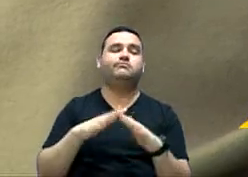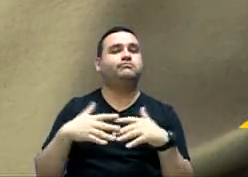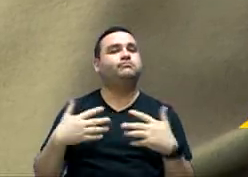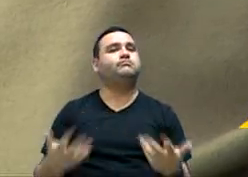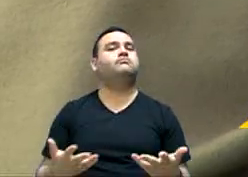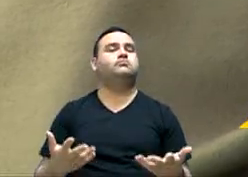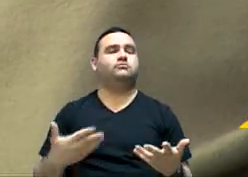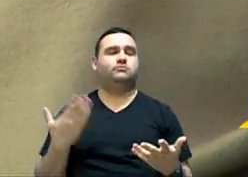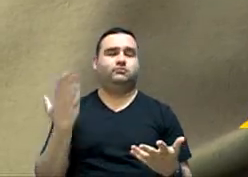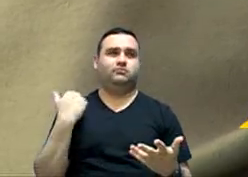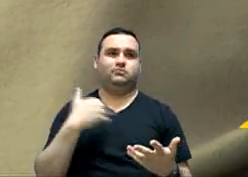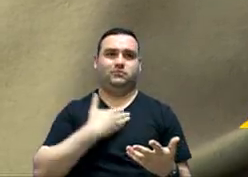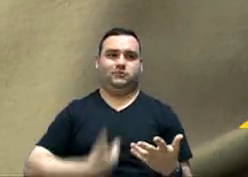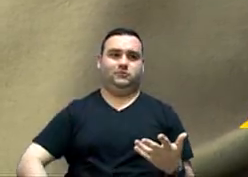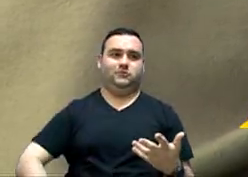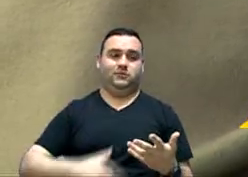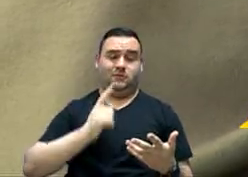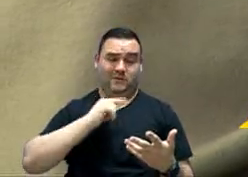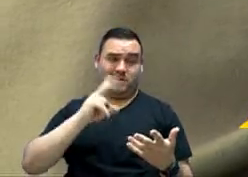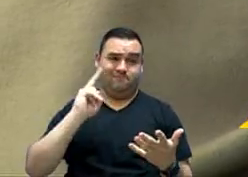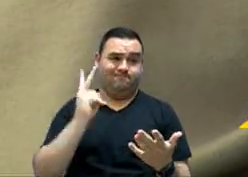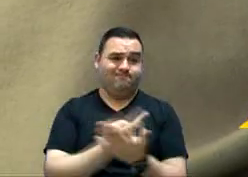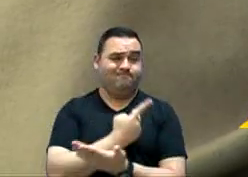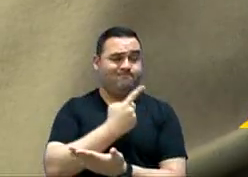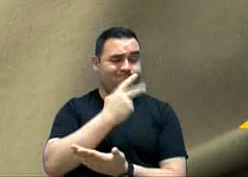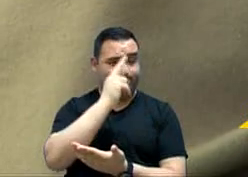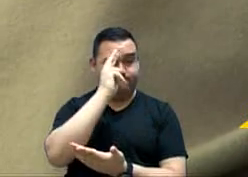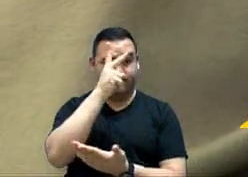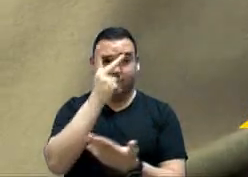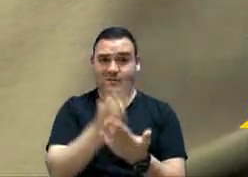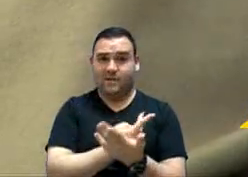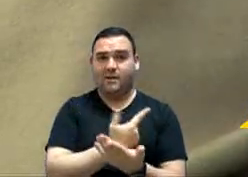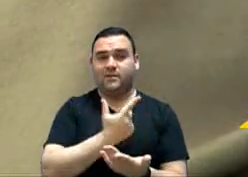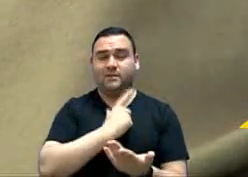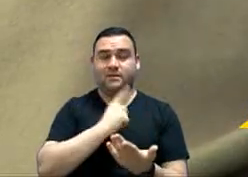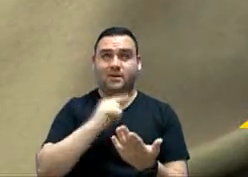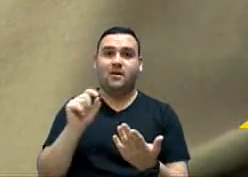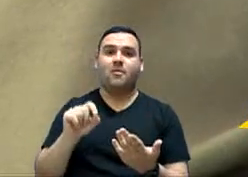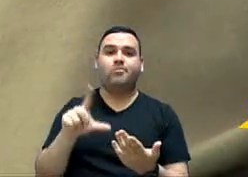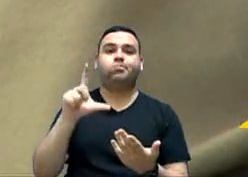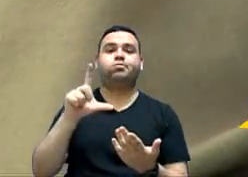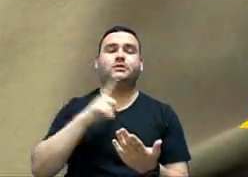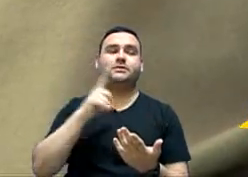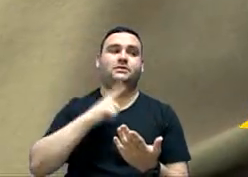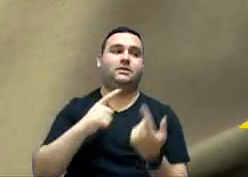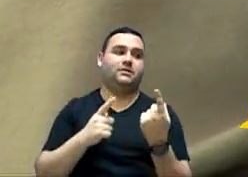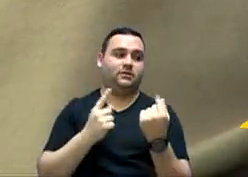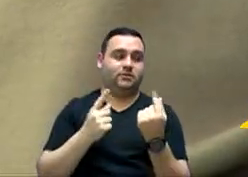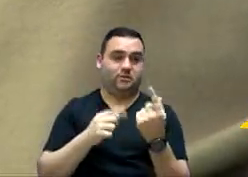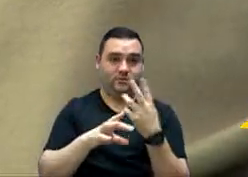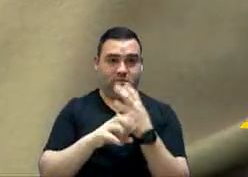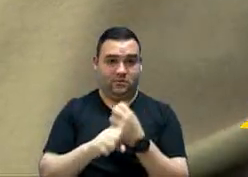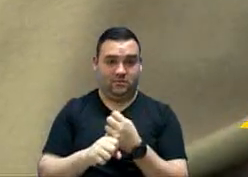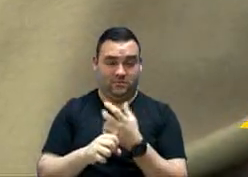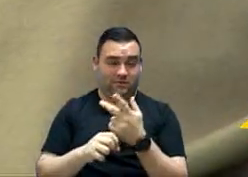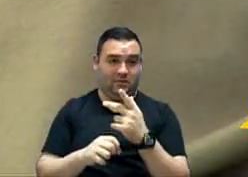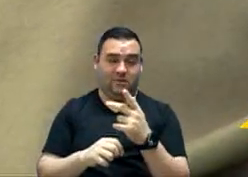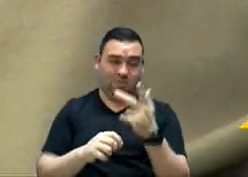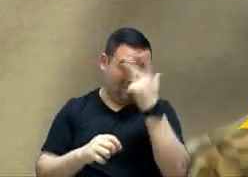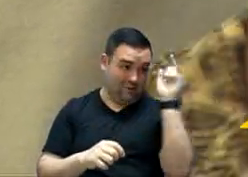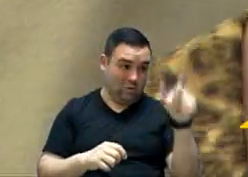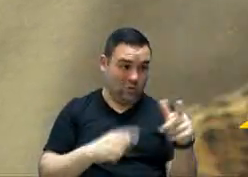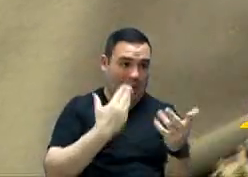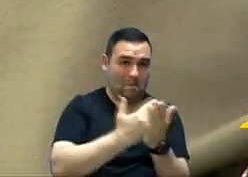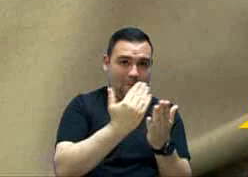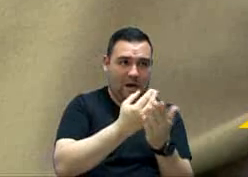Então, a gestão anterior cometeu esse equívoco, esse erro. Aumentou o número de beneficiários? Não.